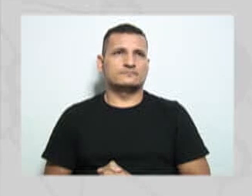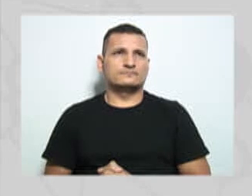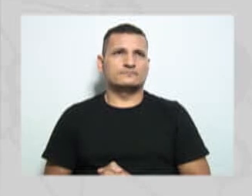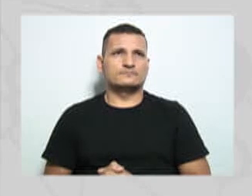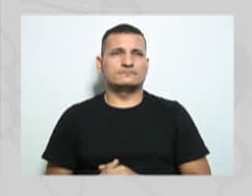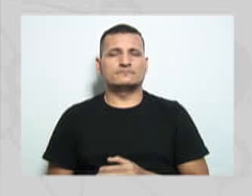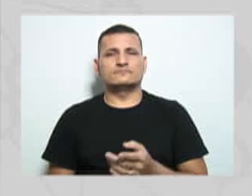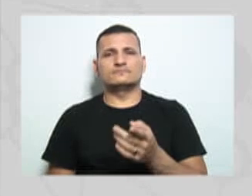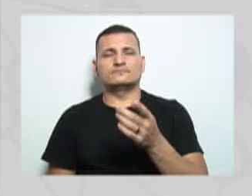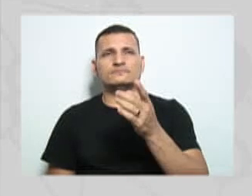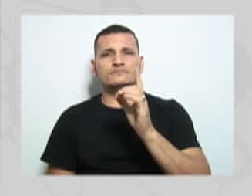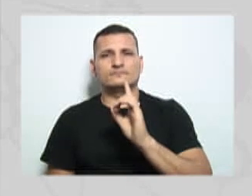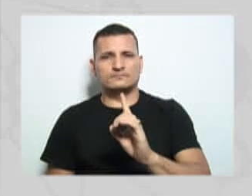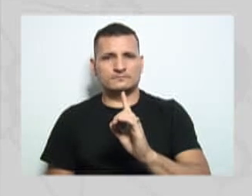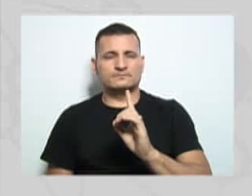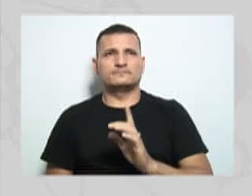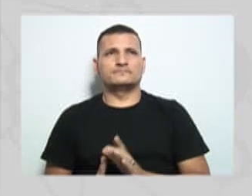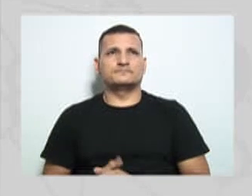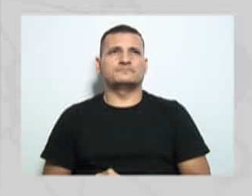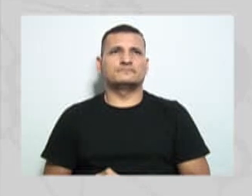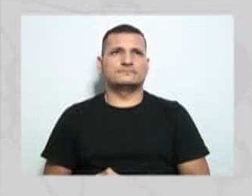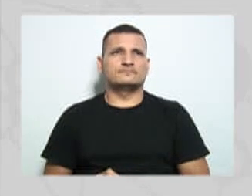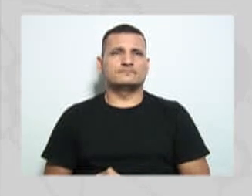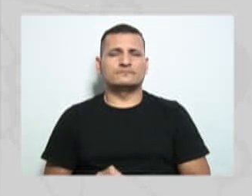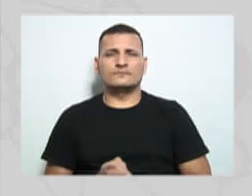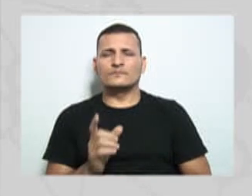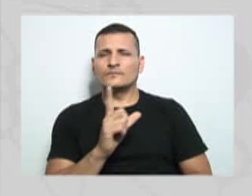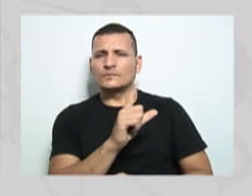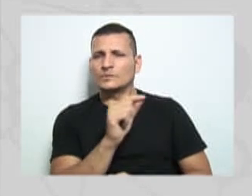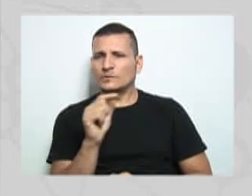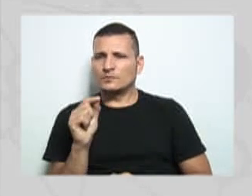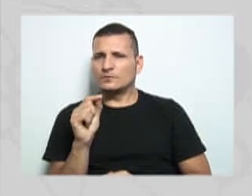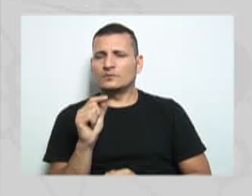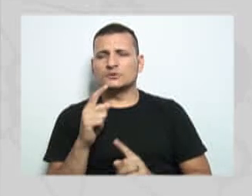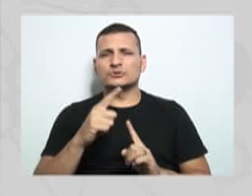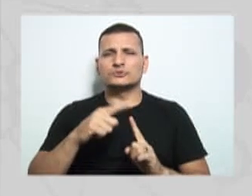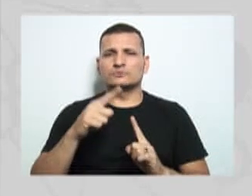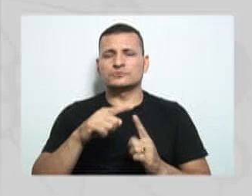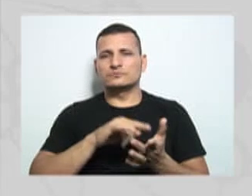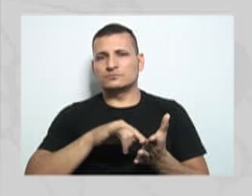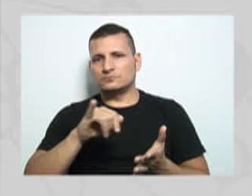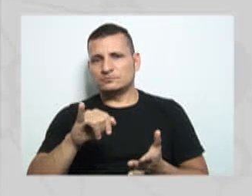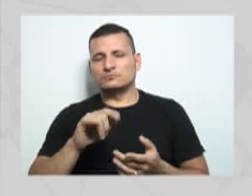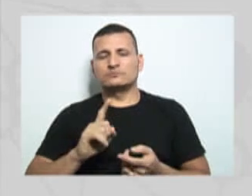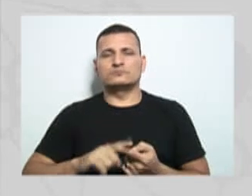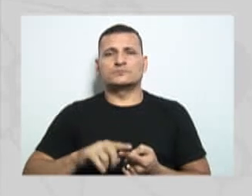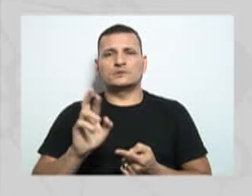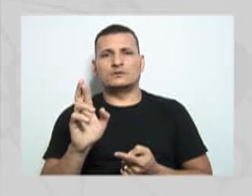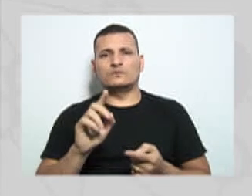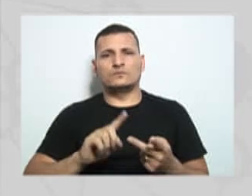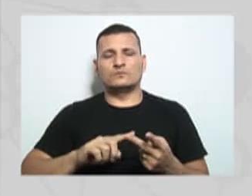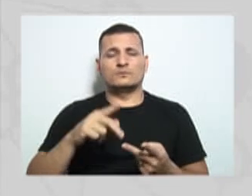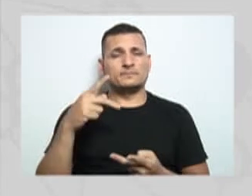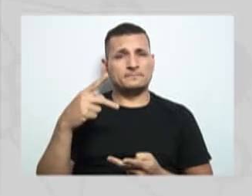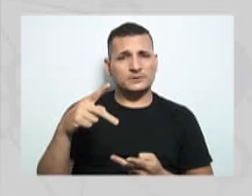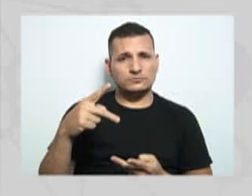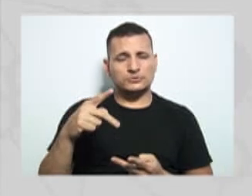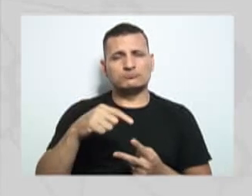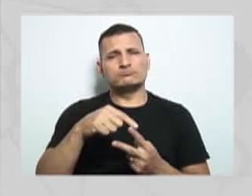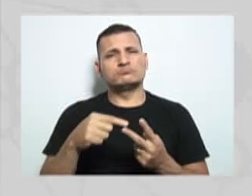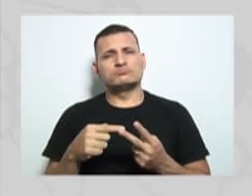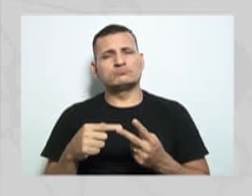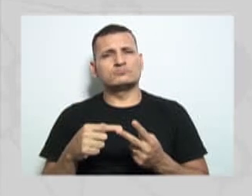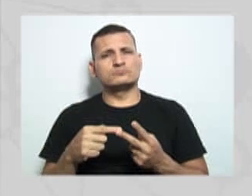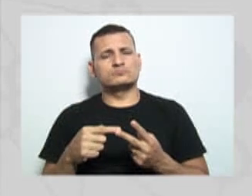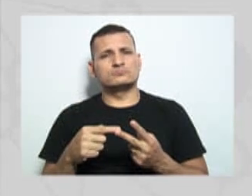na letra D a opção pelo regime de tributação, seja lucro real ou lucro presumido, deverá ser manifestada